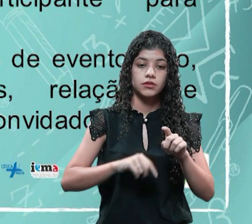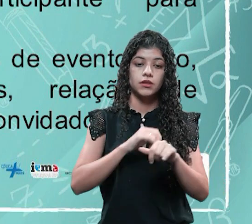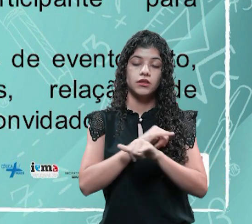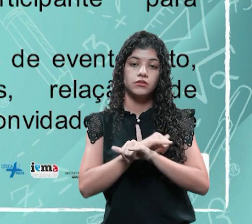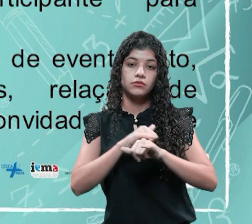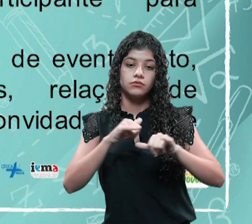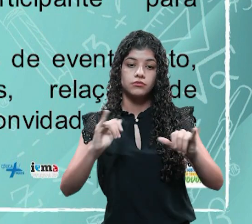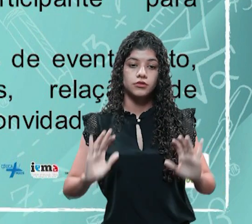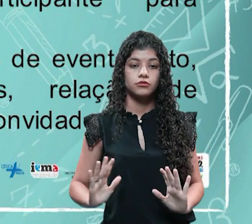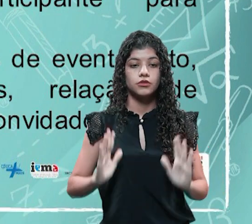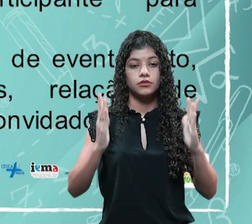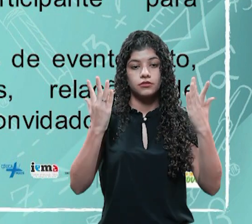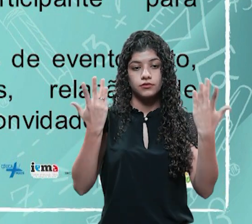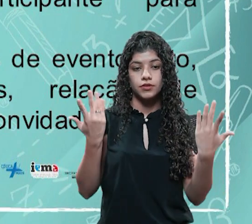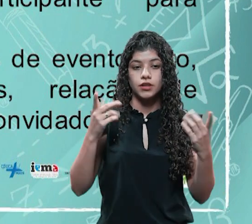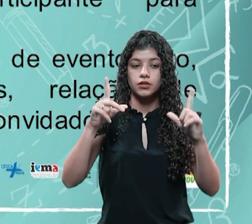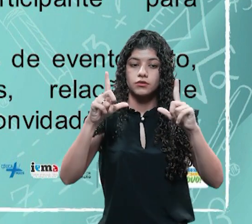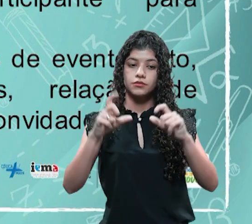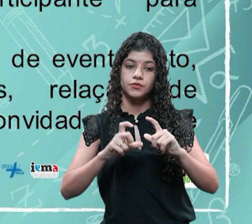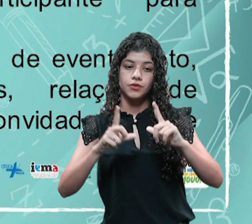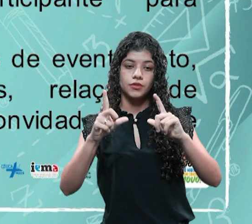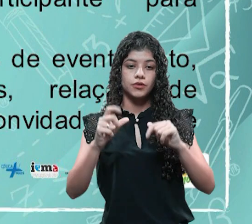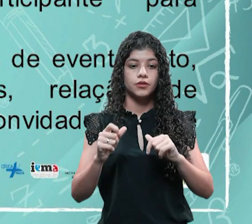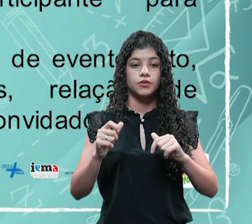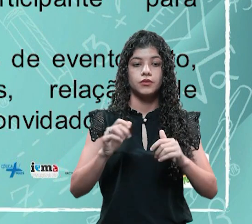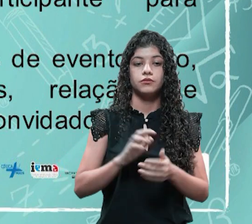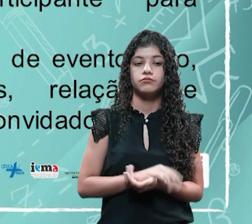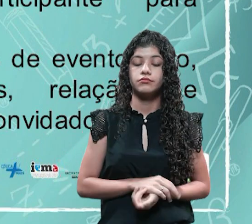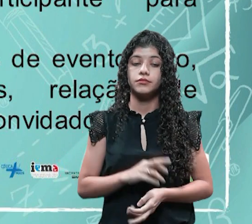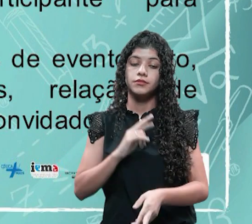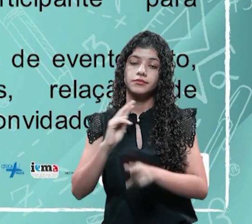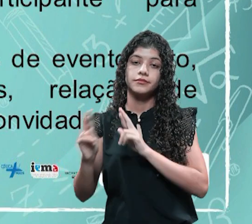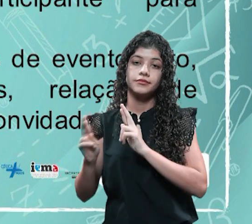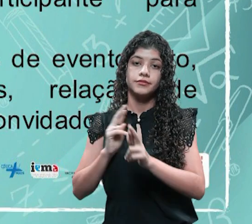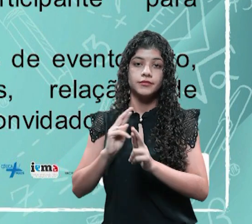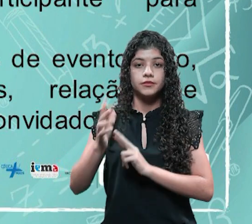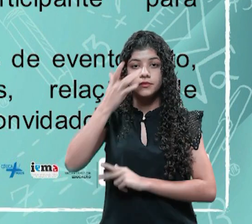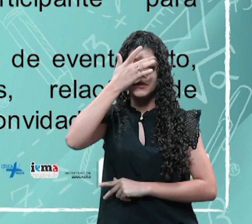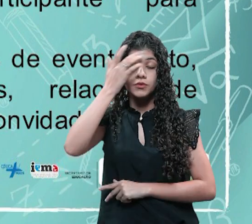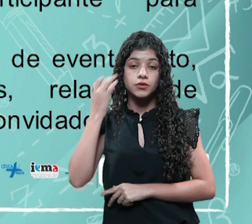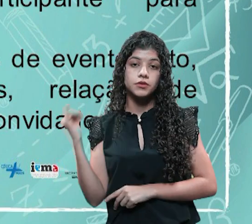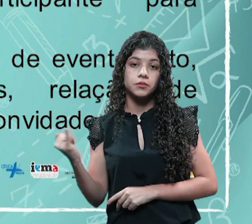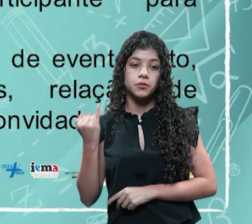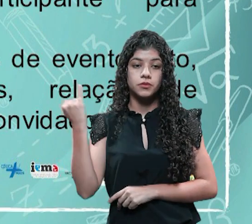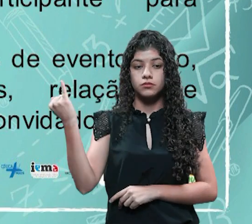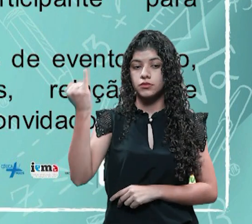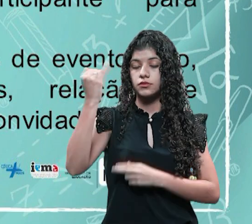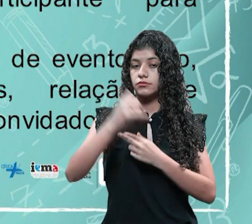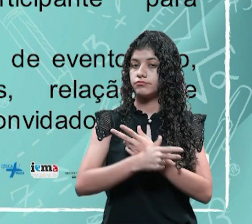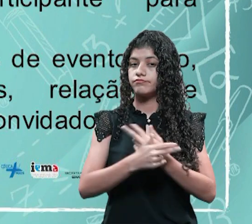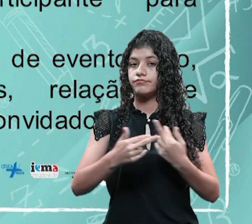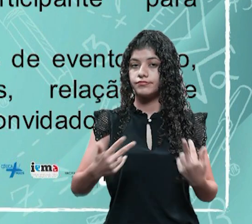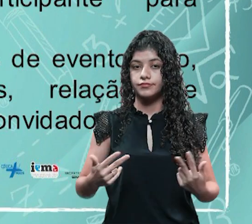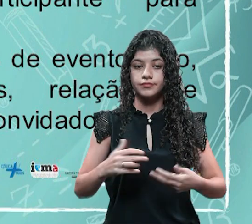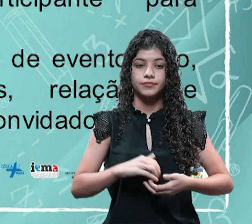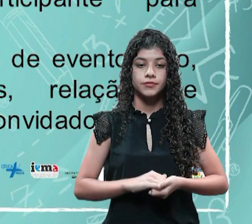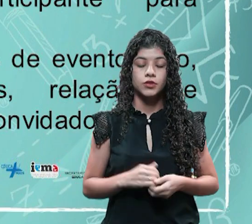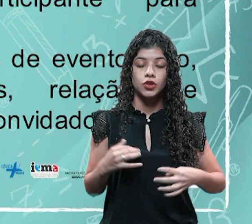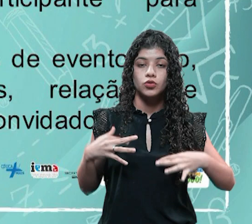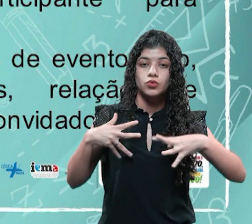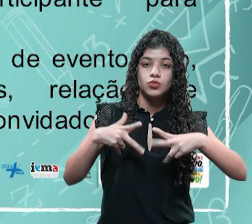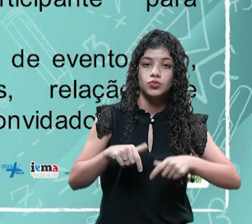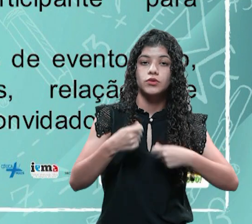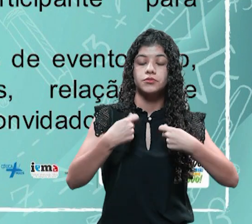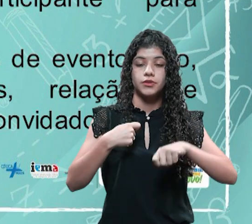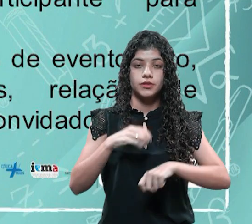evento, foto, programa, folheto, relação de autoridades, convidados e palestrantes. Então, tudo